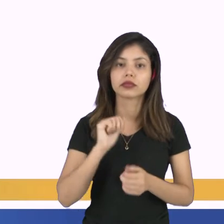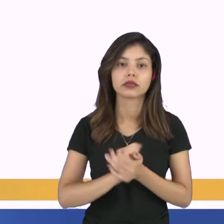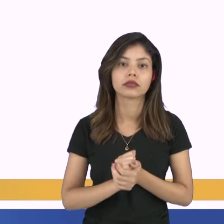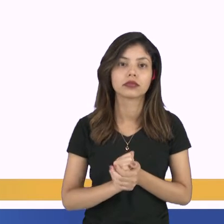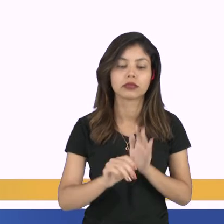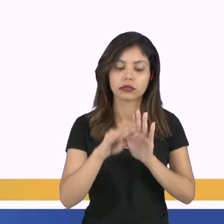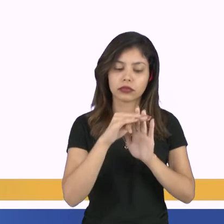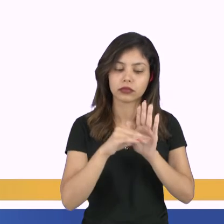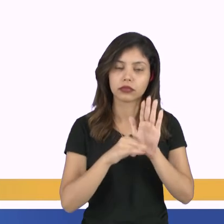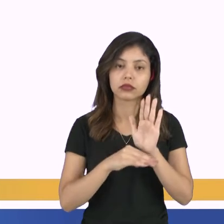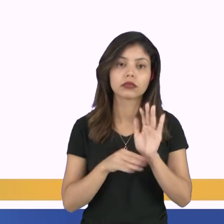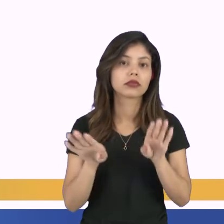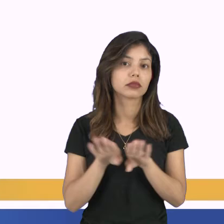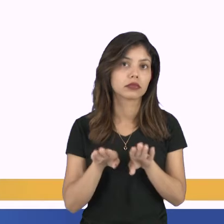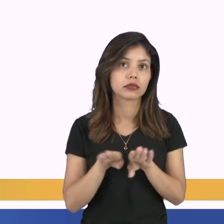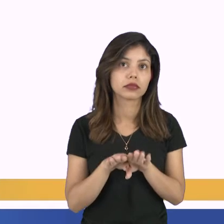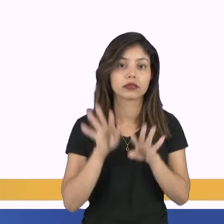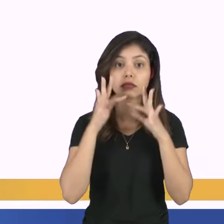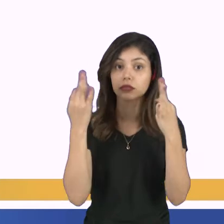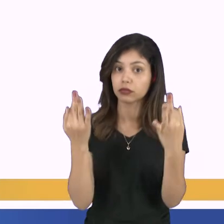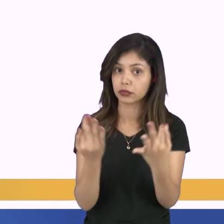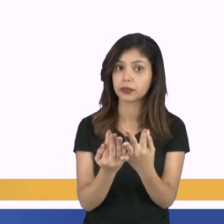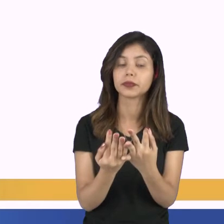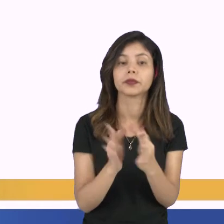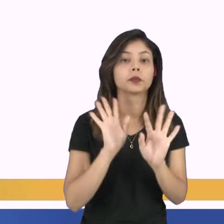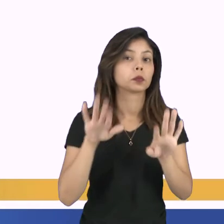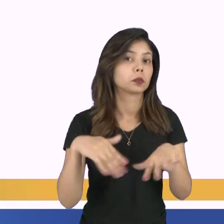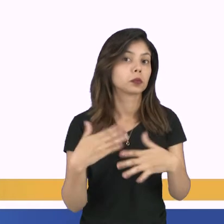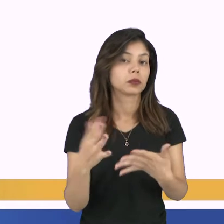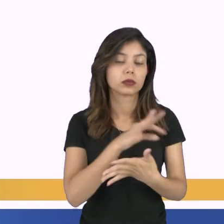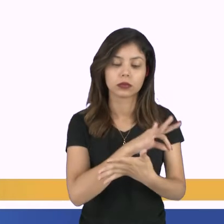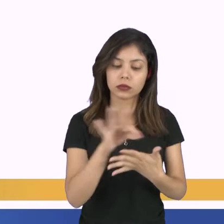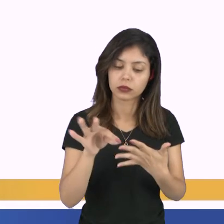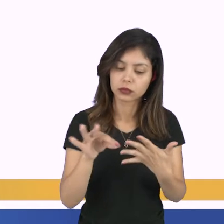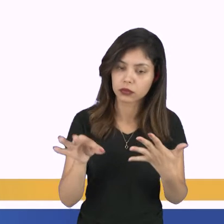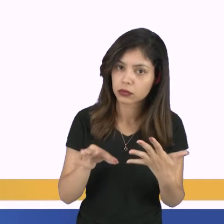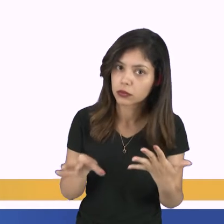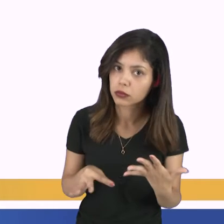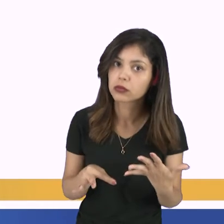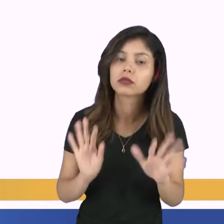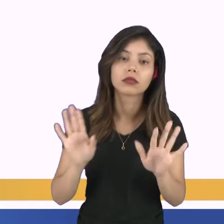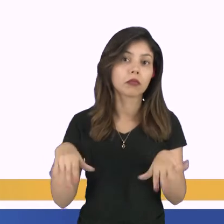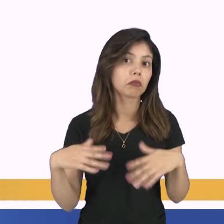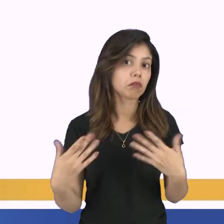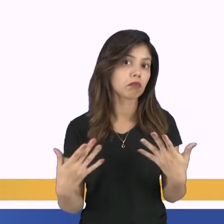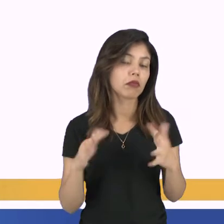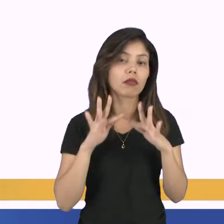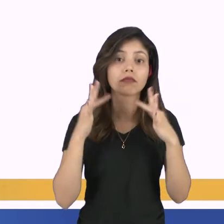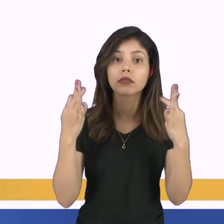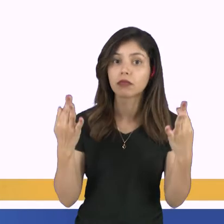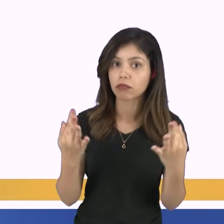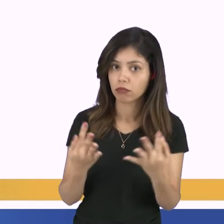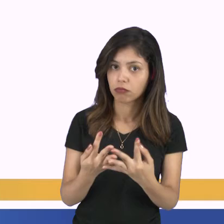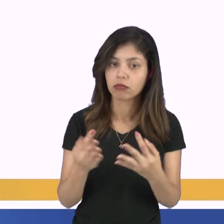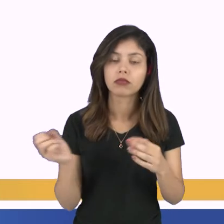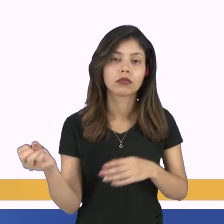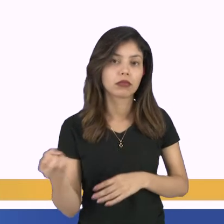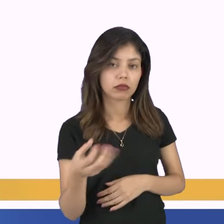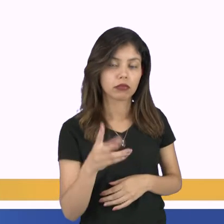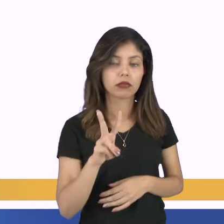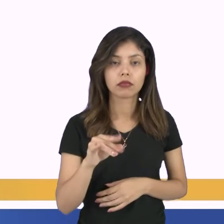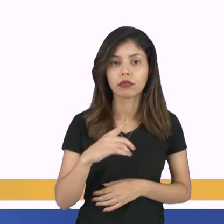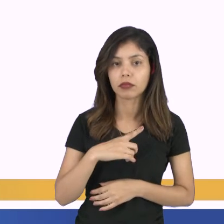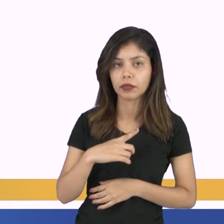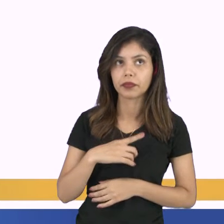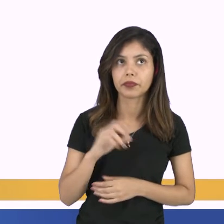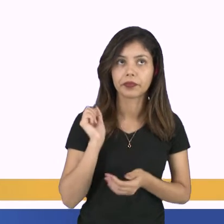níveis e podemos identificar família e o tipo de ligação química que eles vão formar, ok? E é isso que nós vamos fazer